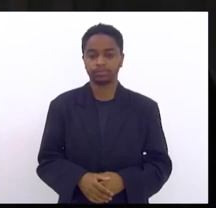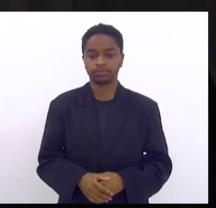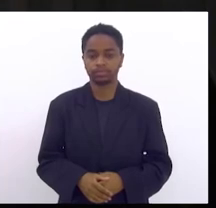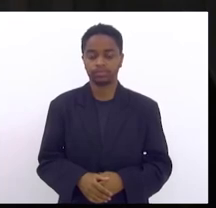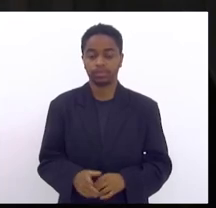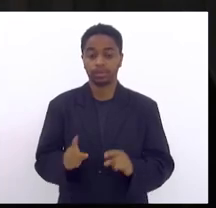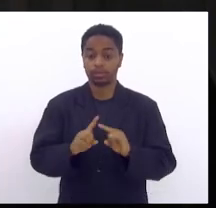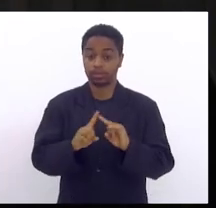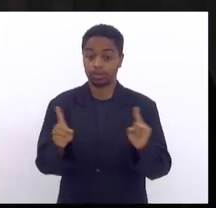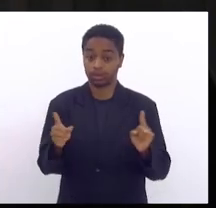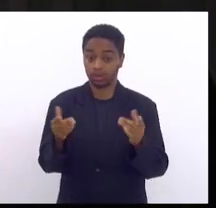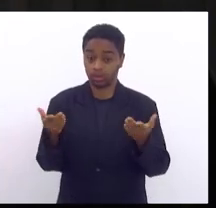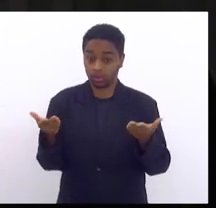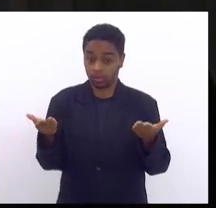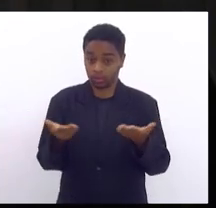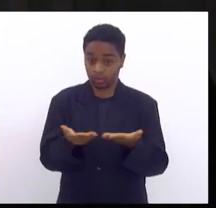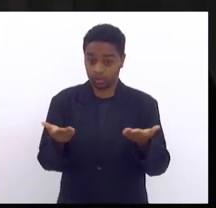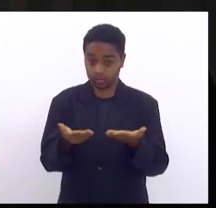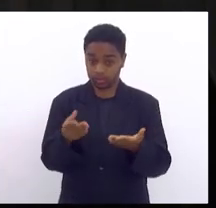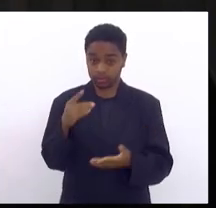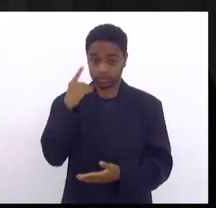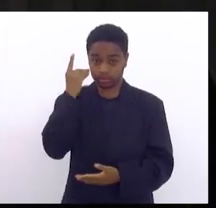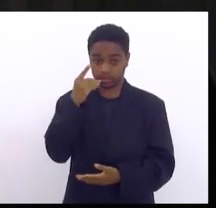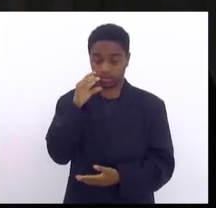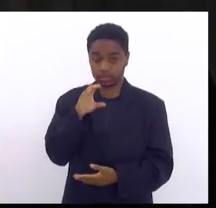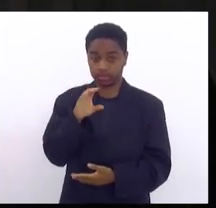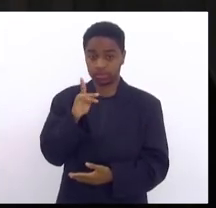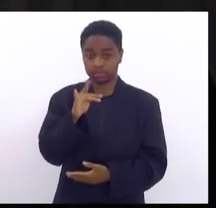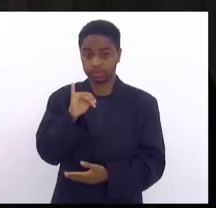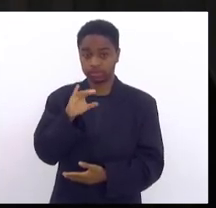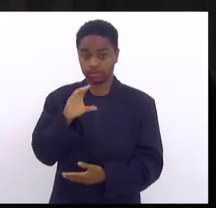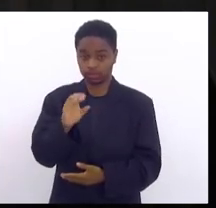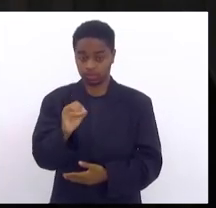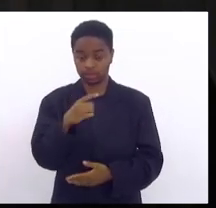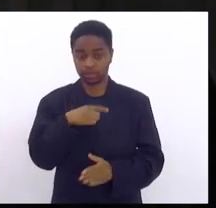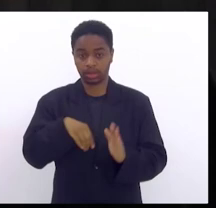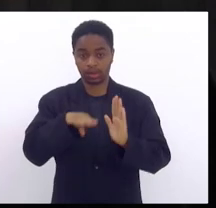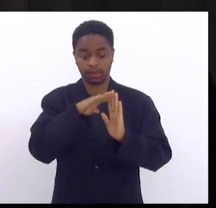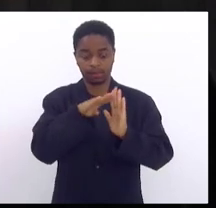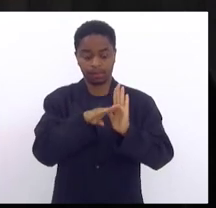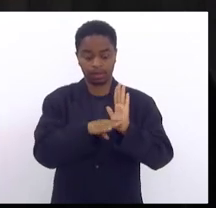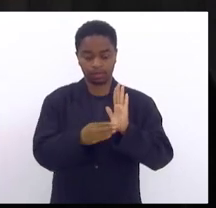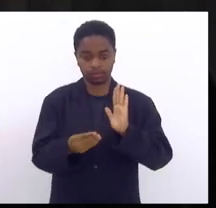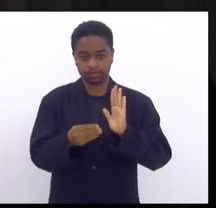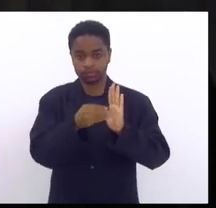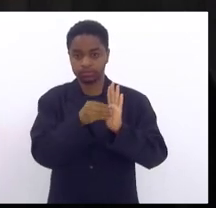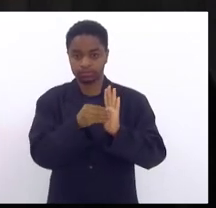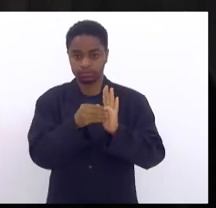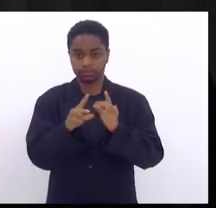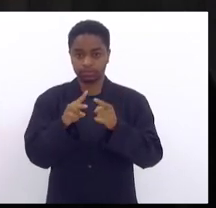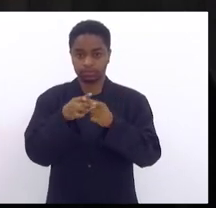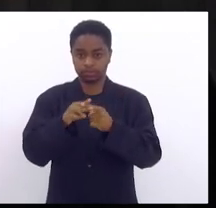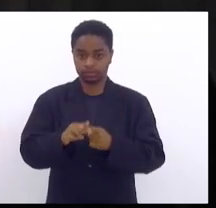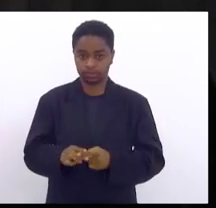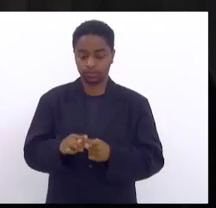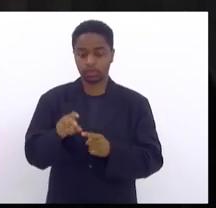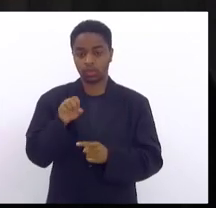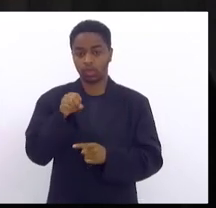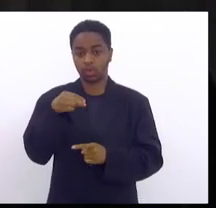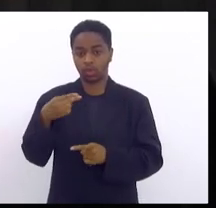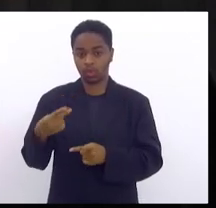Mas hoje, deputado Chico Machado, está na pauta a manutenção ou